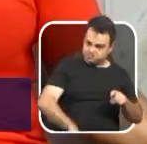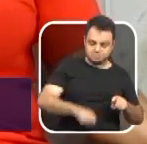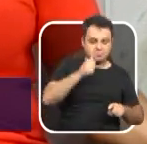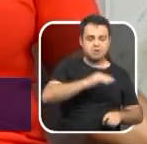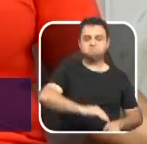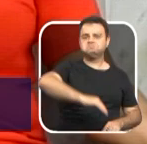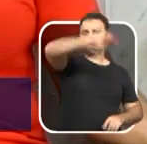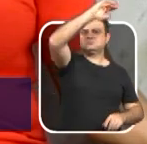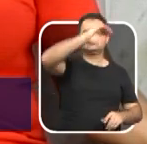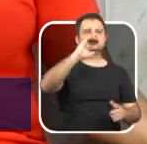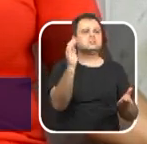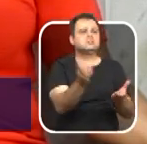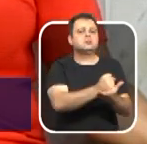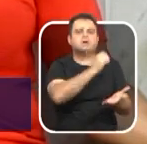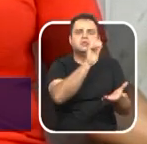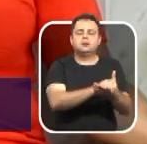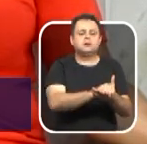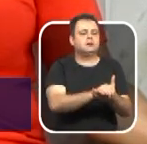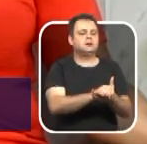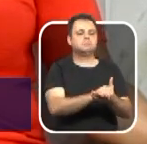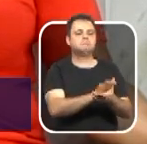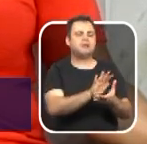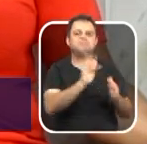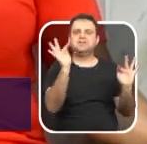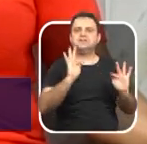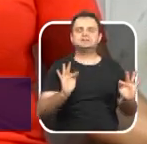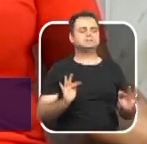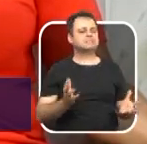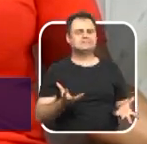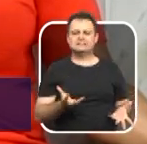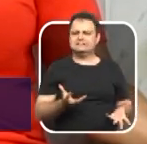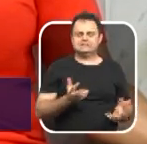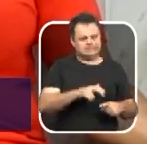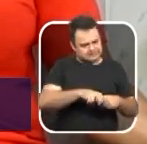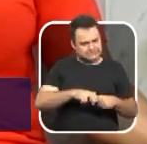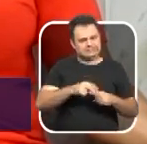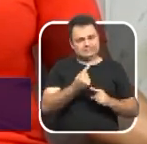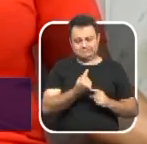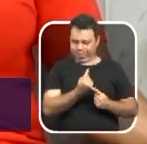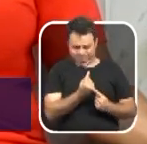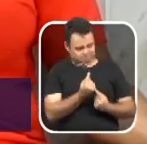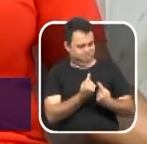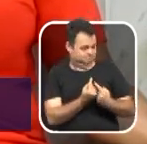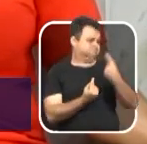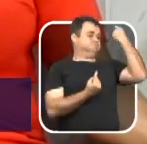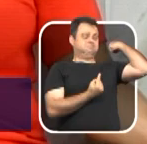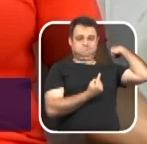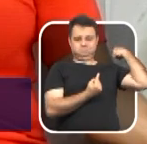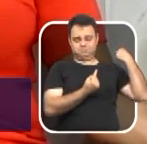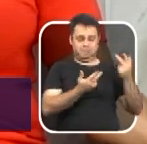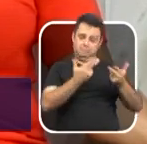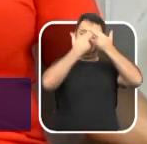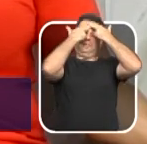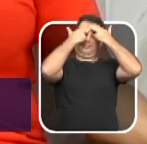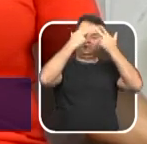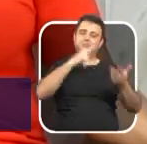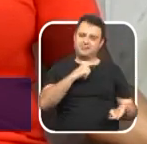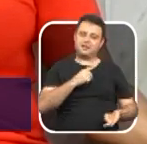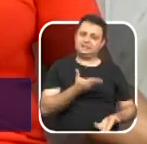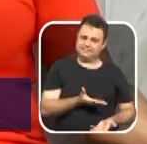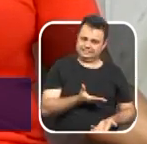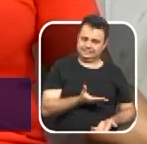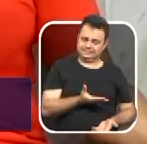foi violada, né? E isso a gente tem que falar, não pode ter vergonha de falar do corpinho. Não tenho